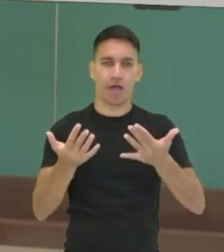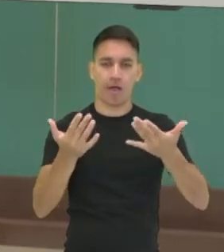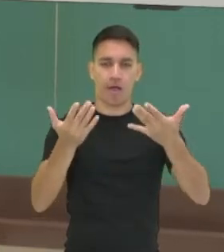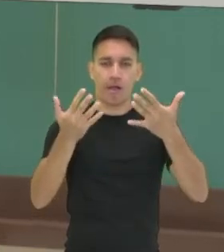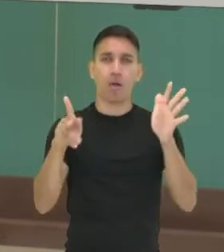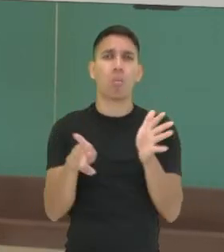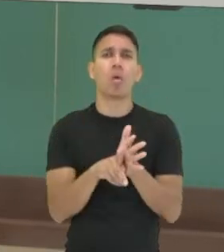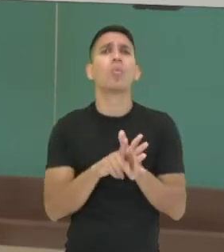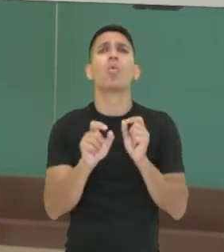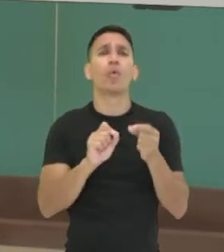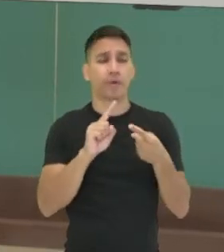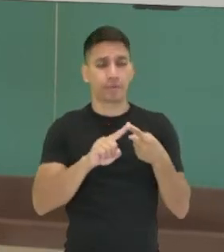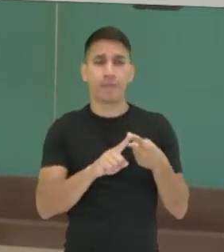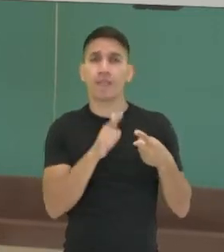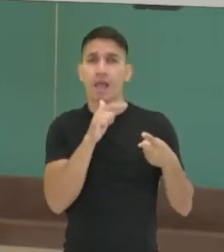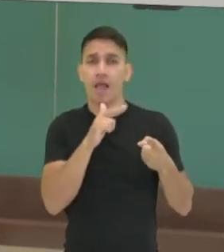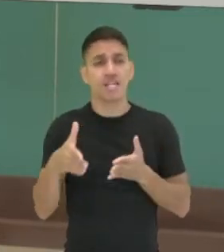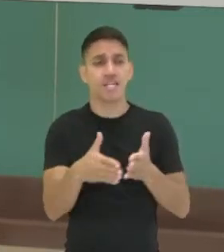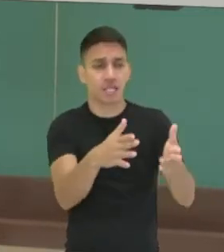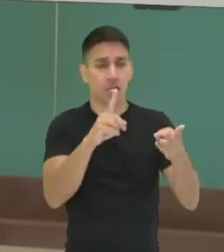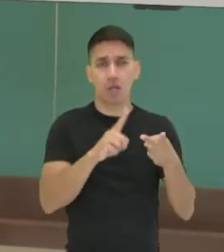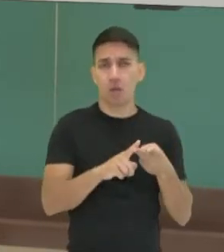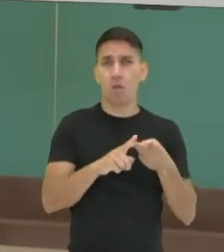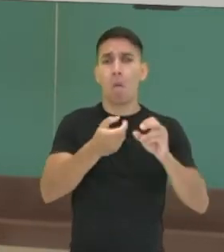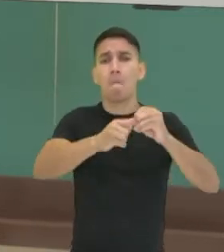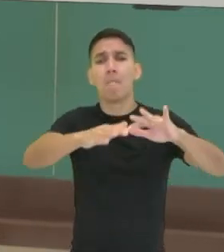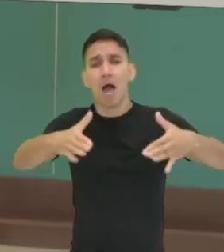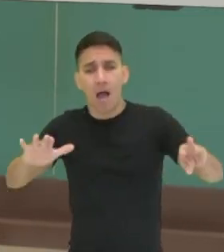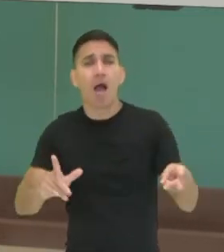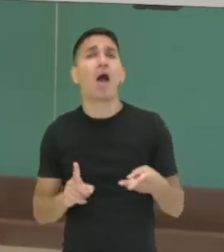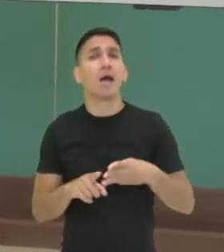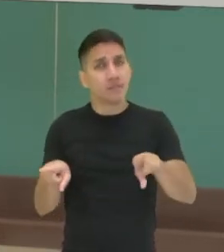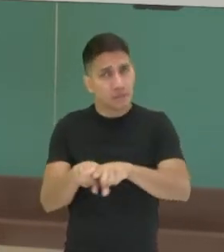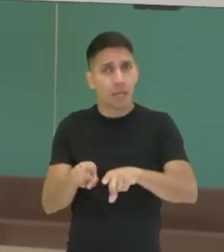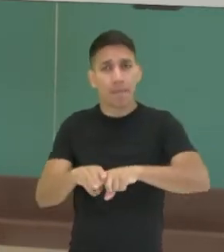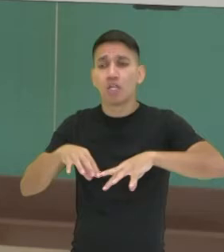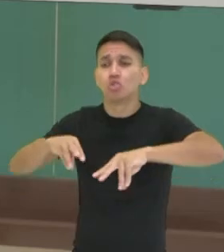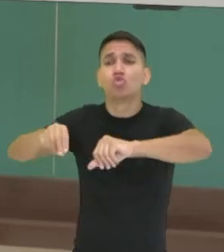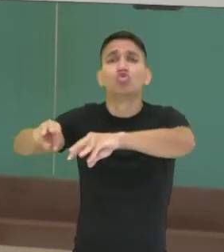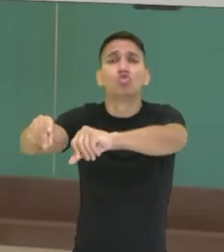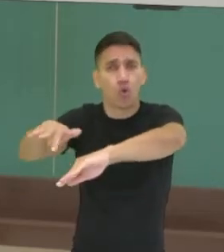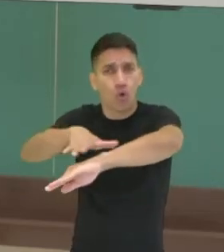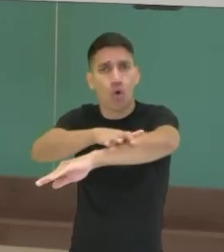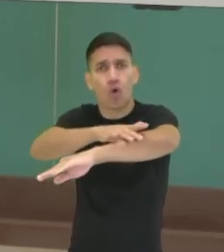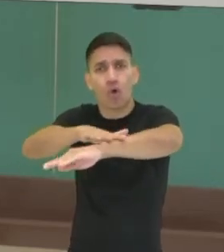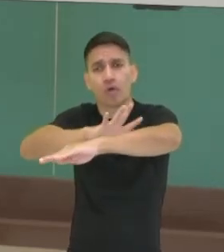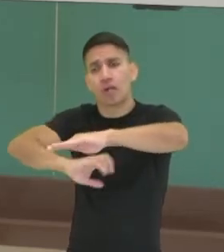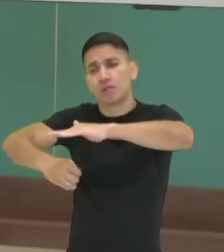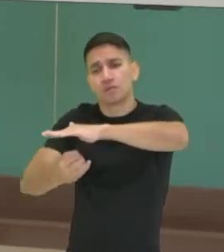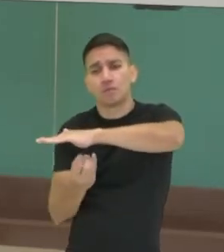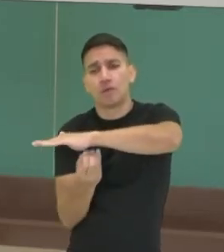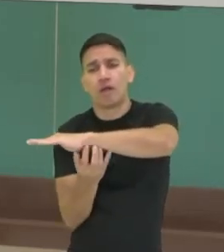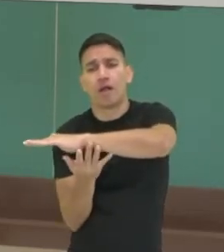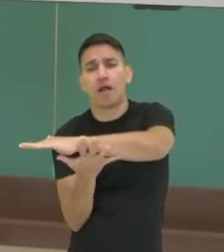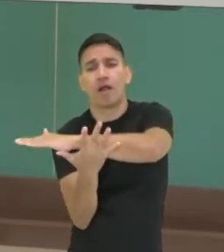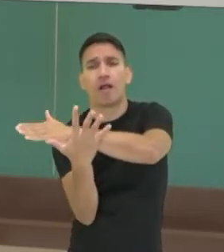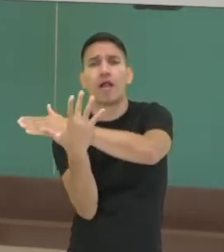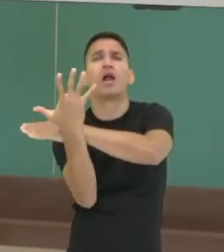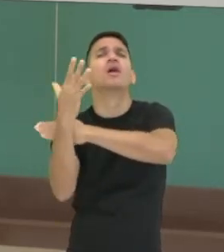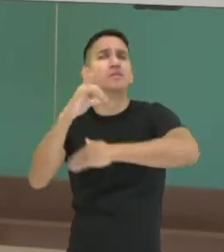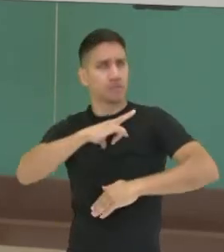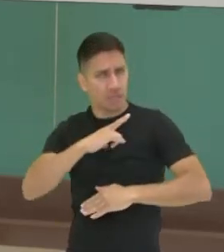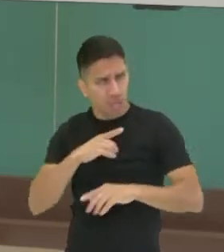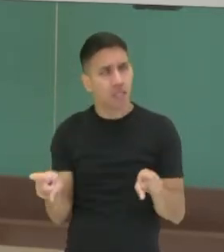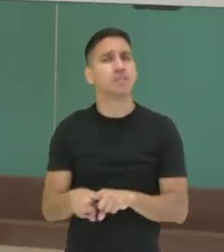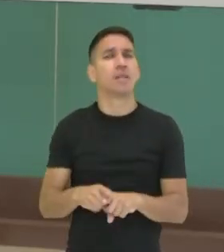Dos rios, dos mares e do solo também, né? Lembra que tem água infiltrada nesse solo, nos